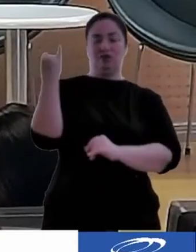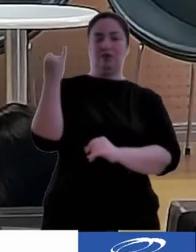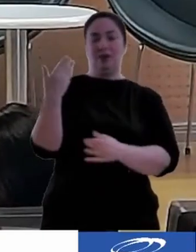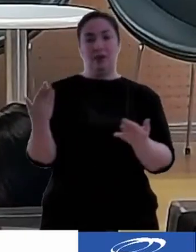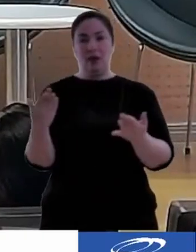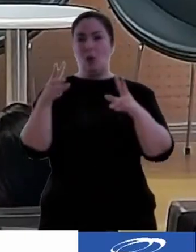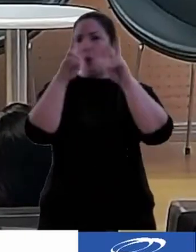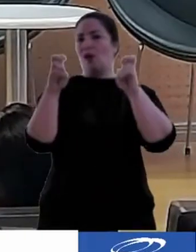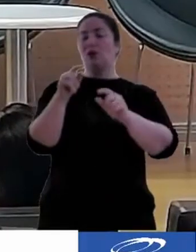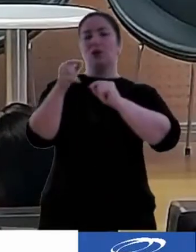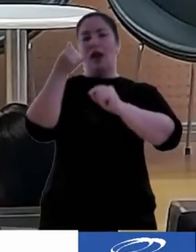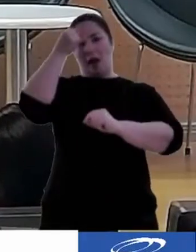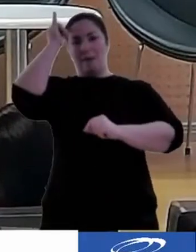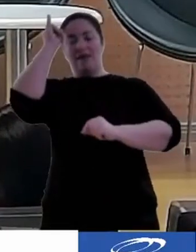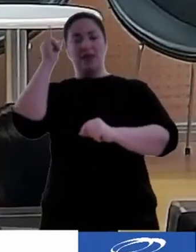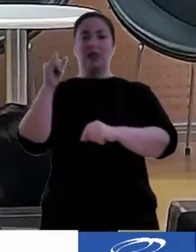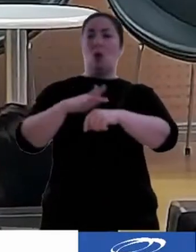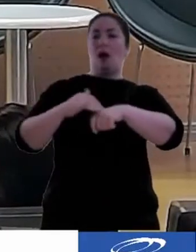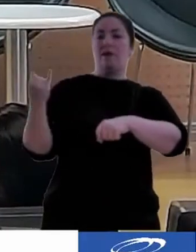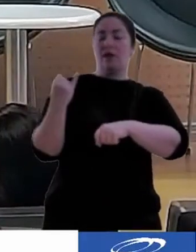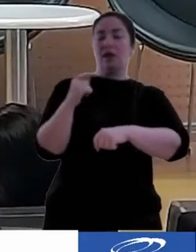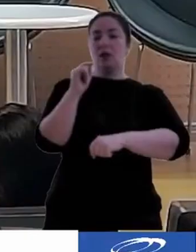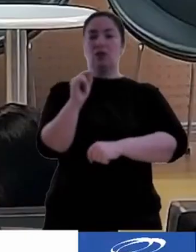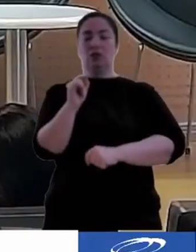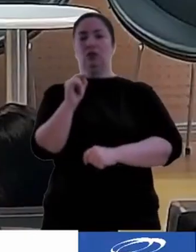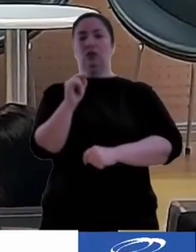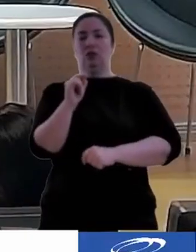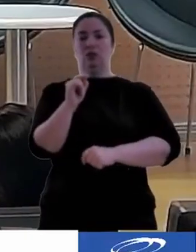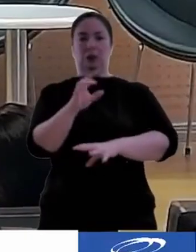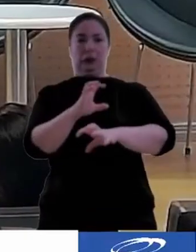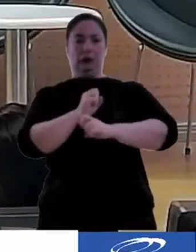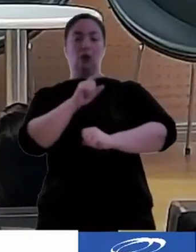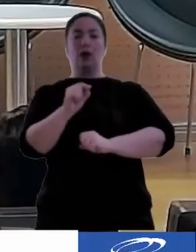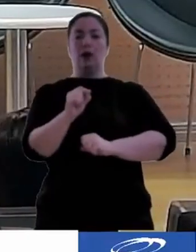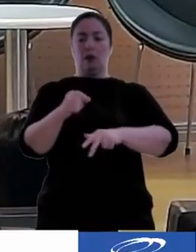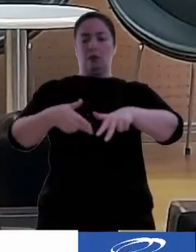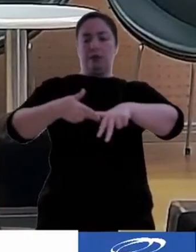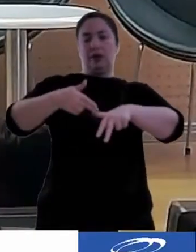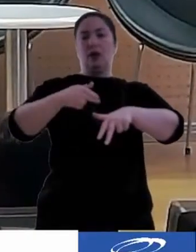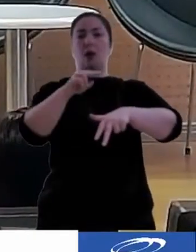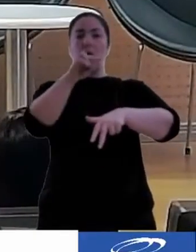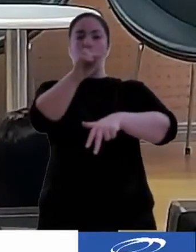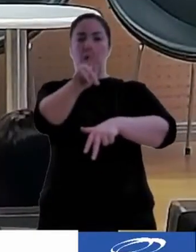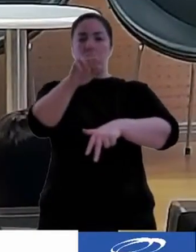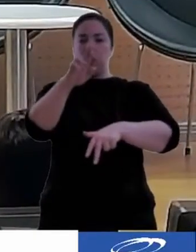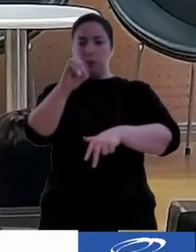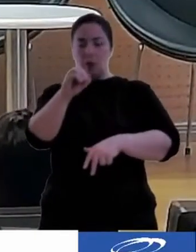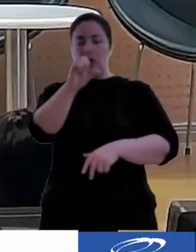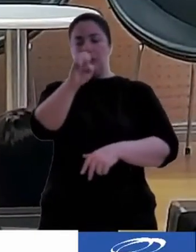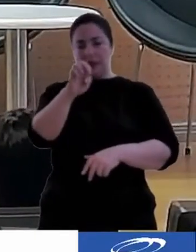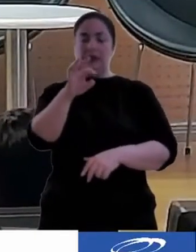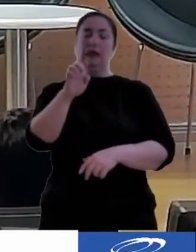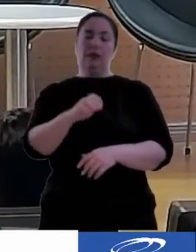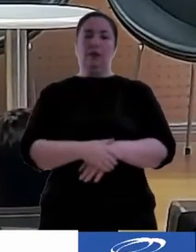a prevenção da infecção de prótese articular, né? O que funciona, o que a gente não tem certeza ainda